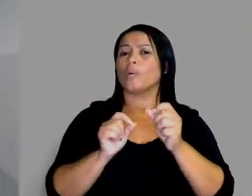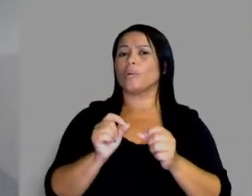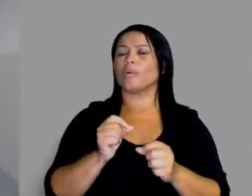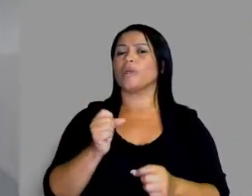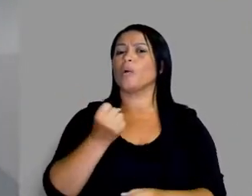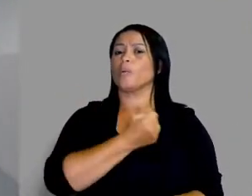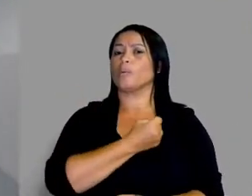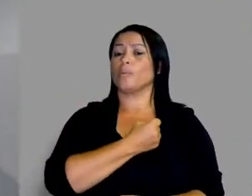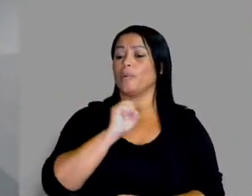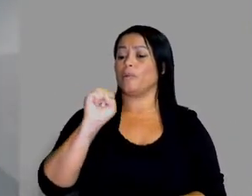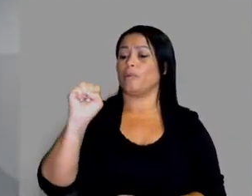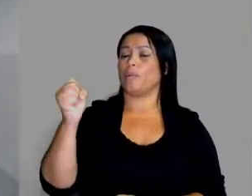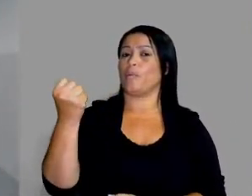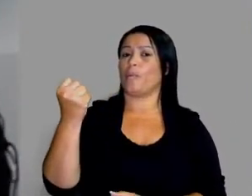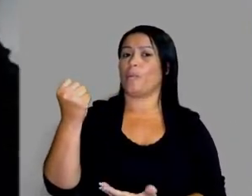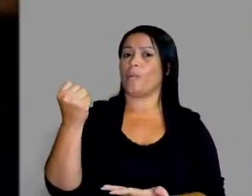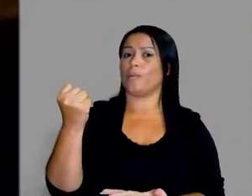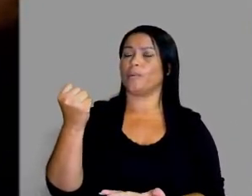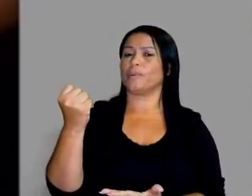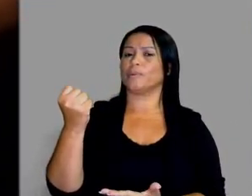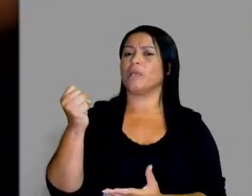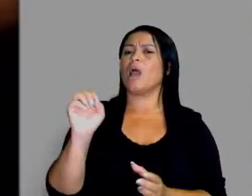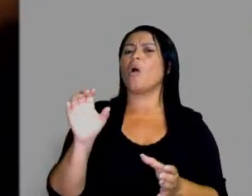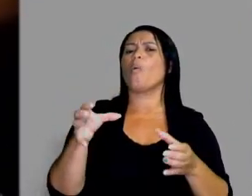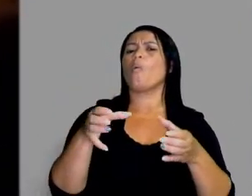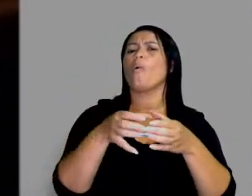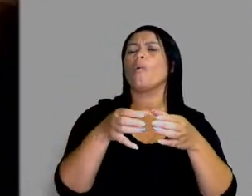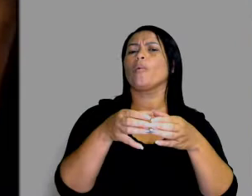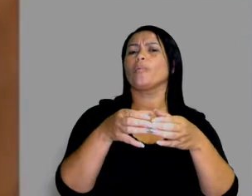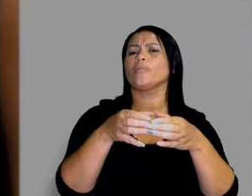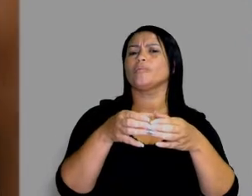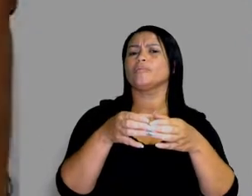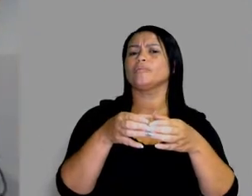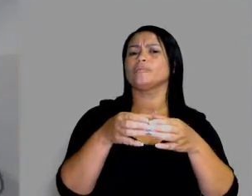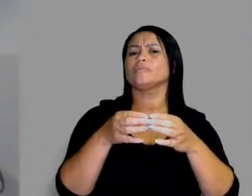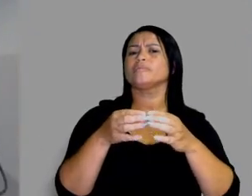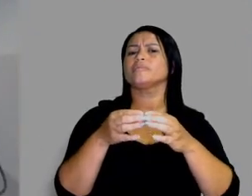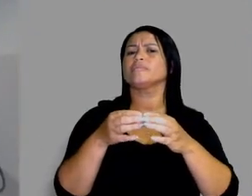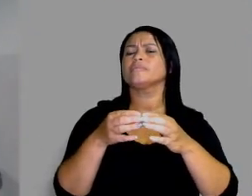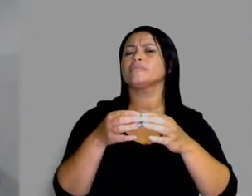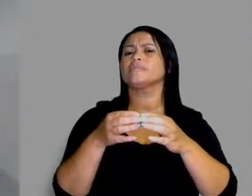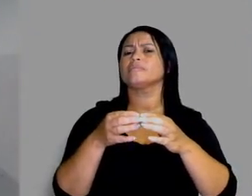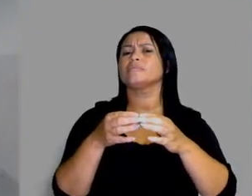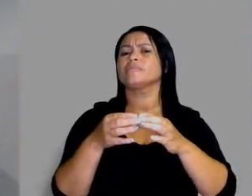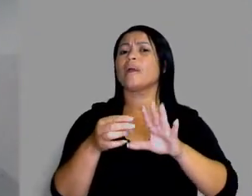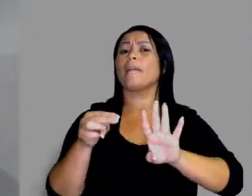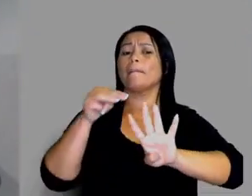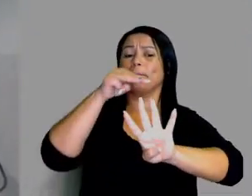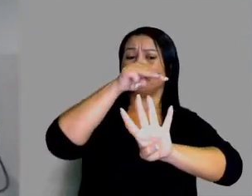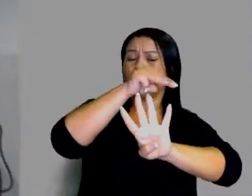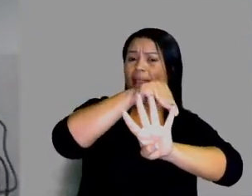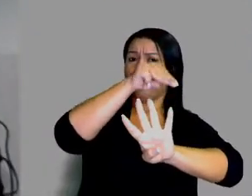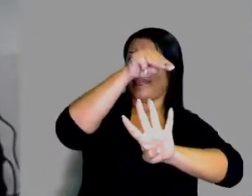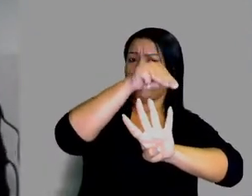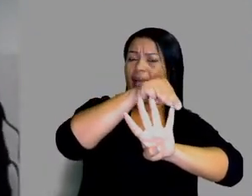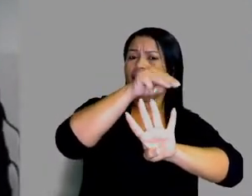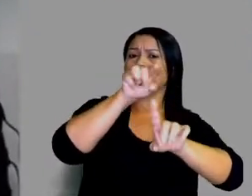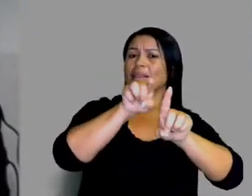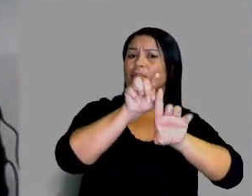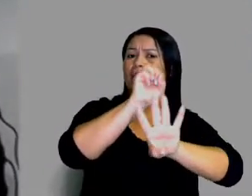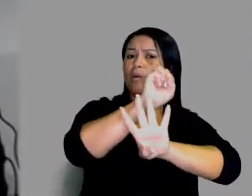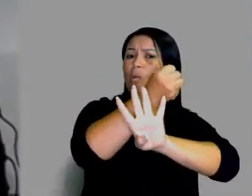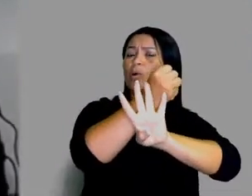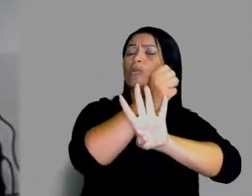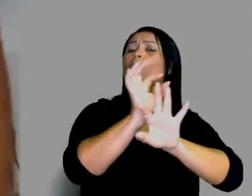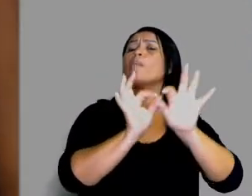agora, o 8 está em que classe? De milhar. Só que em